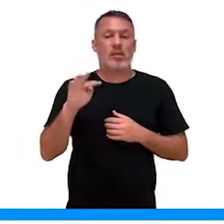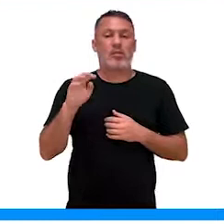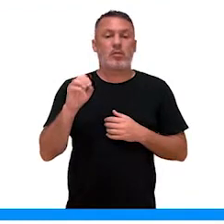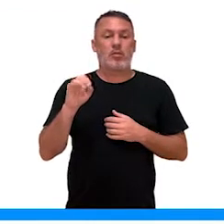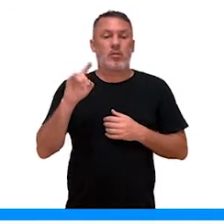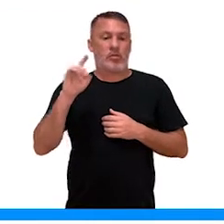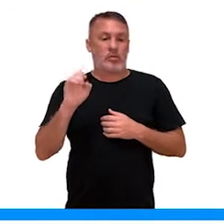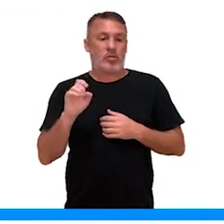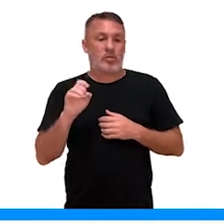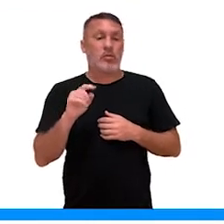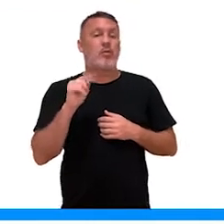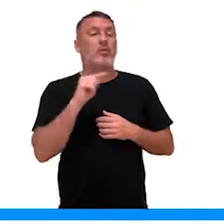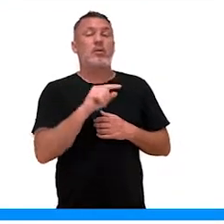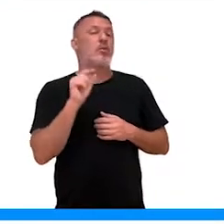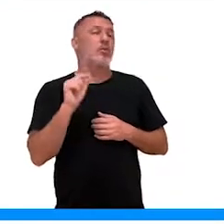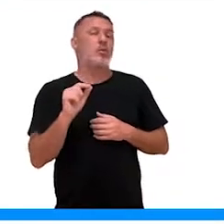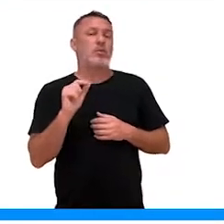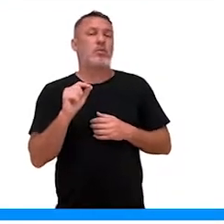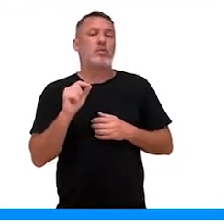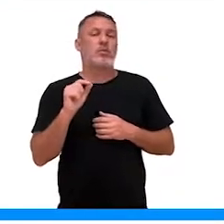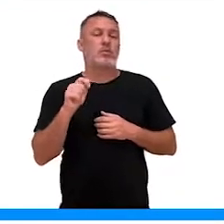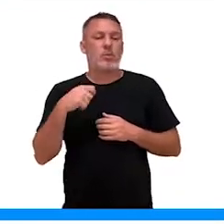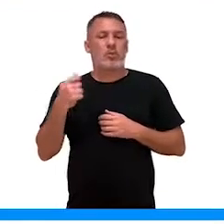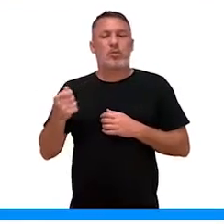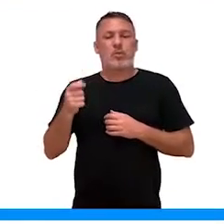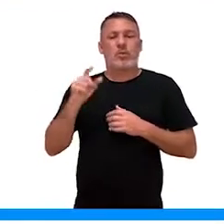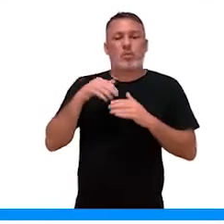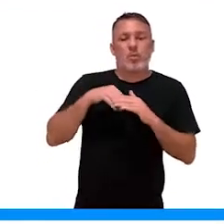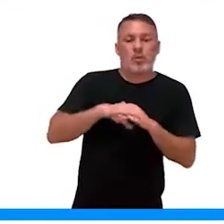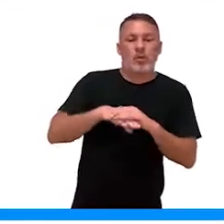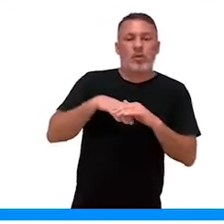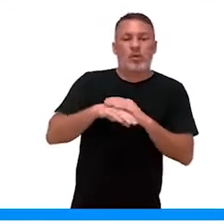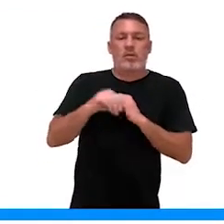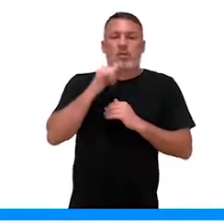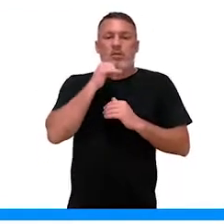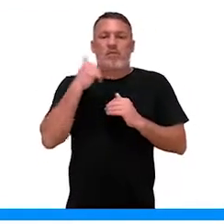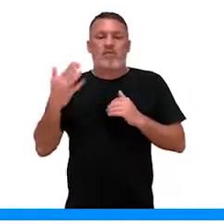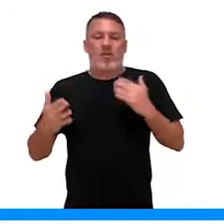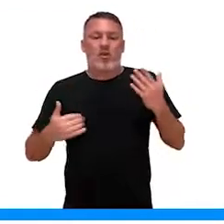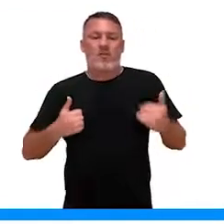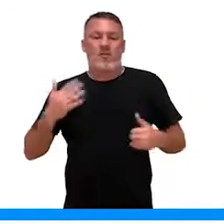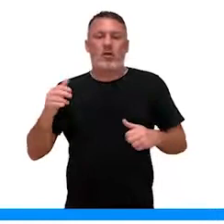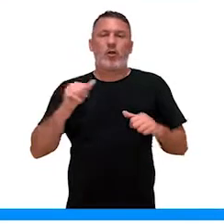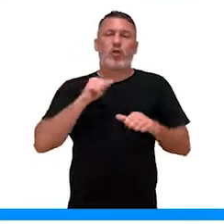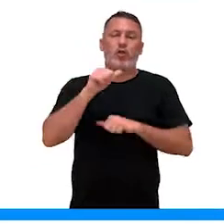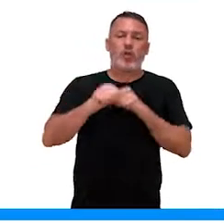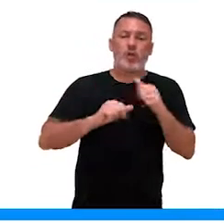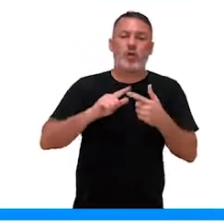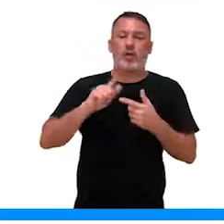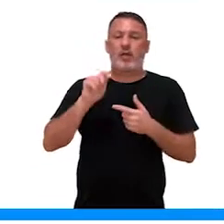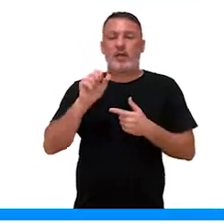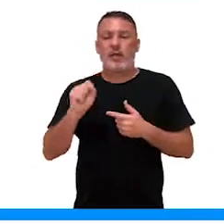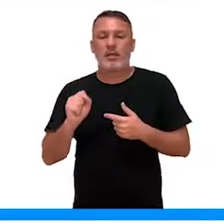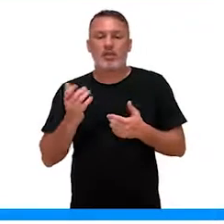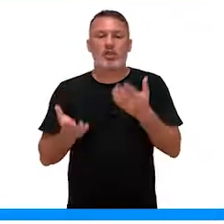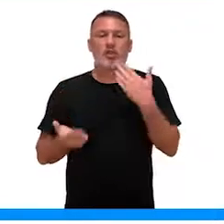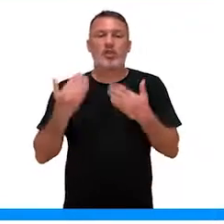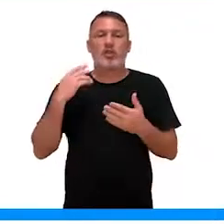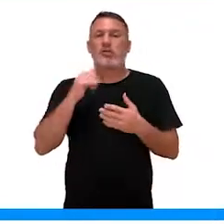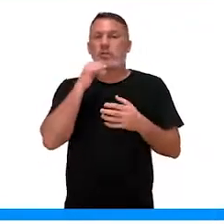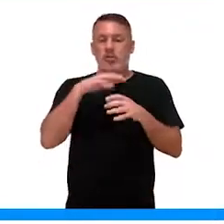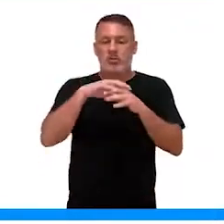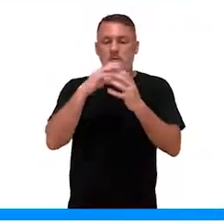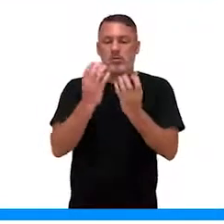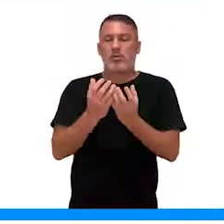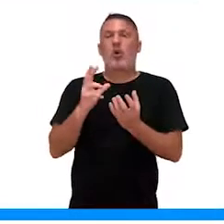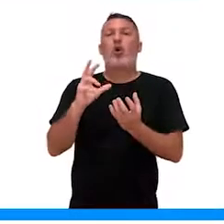Alantoide. O alantoide ele tem função de armazenar excretas, de realizar troca gasosa, retirar